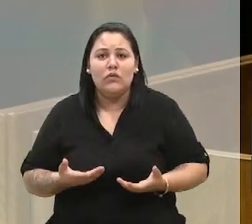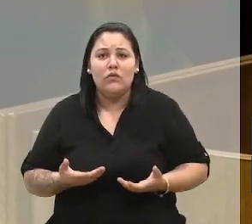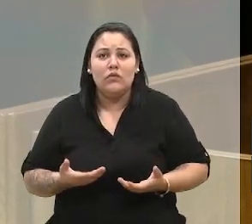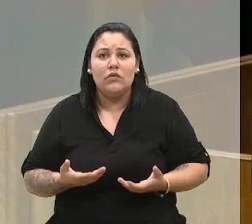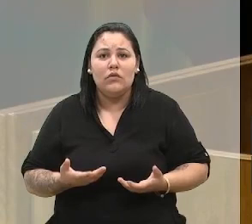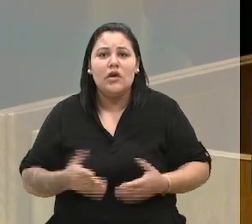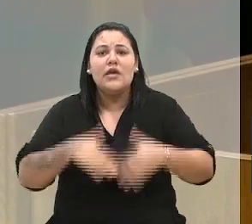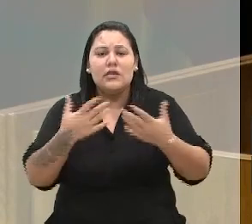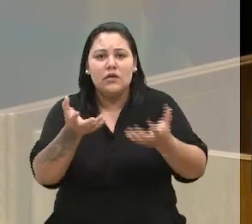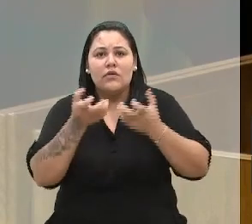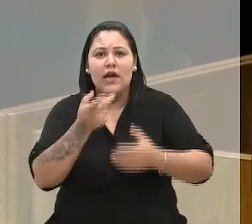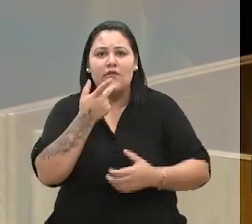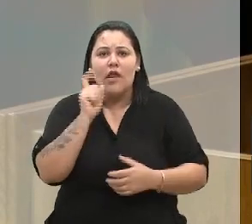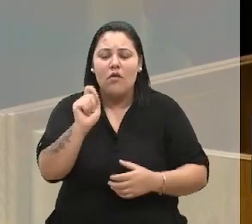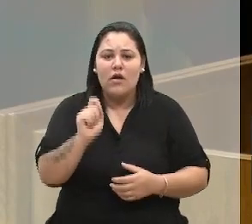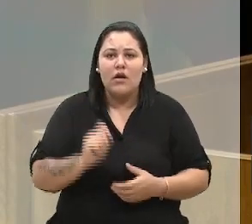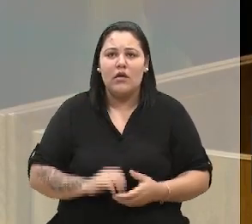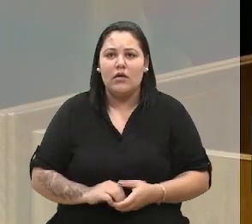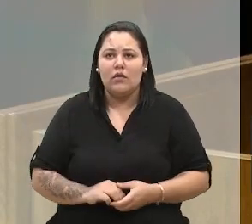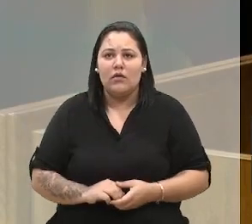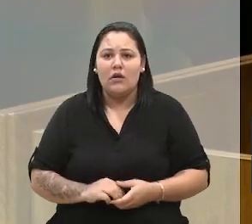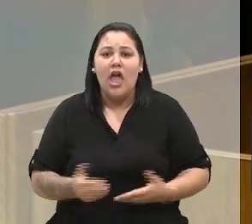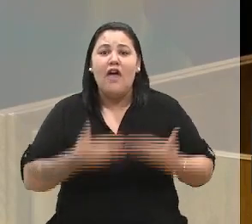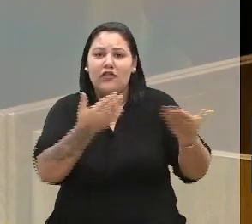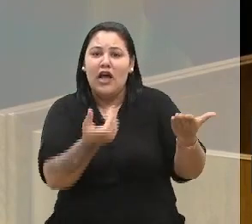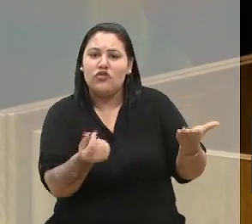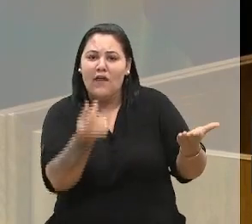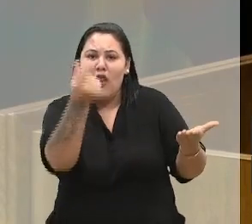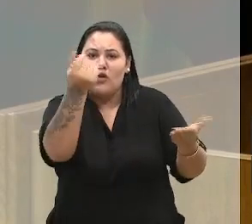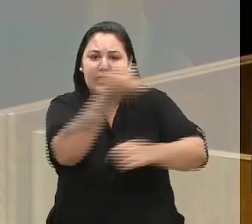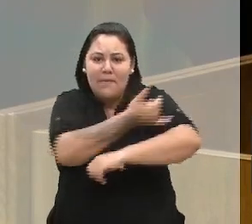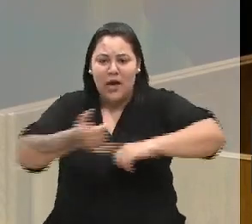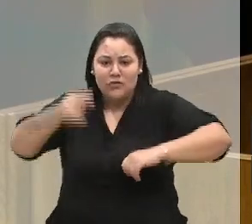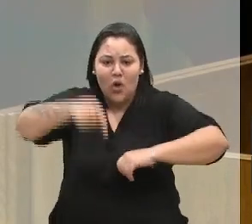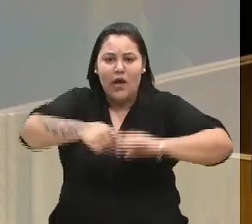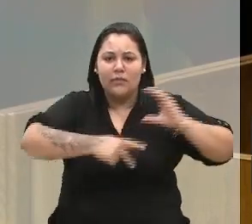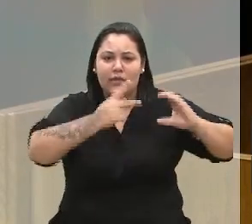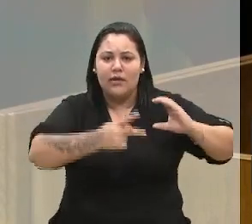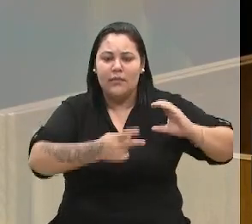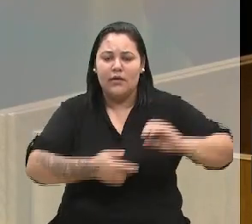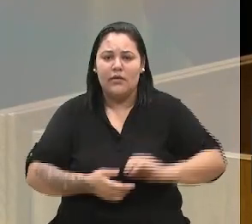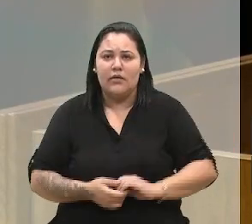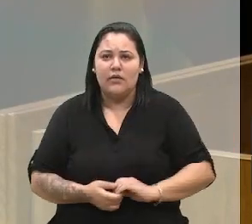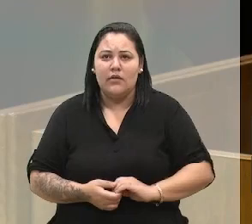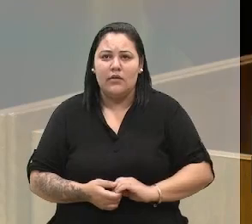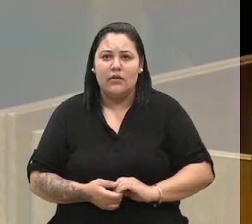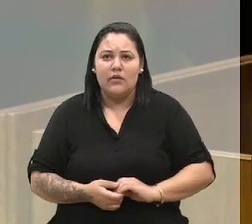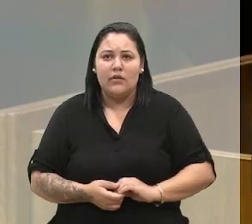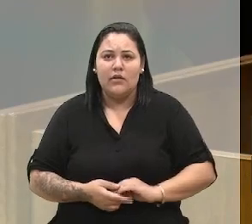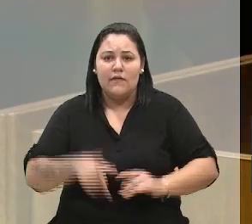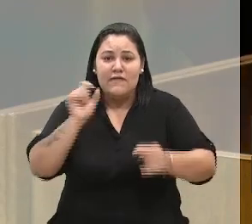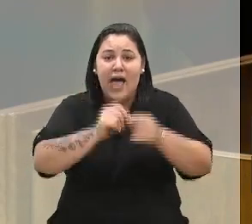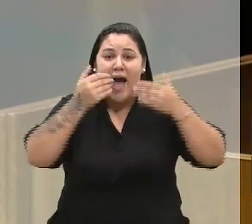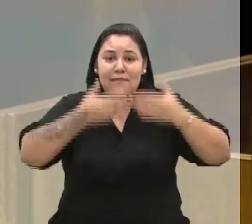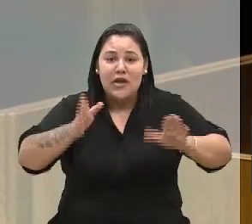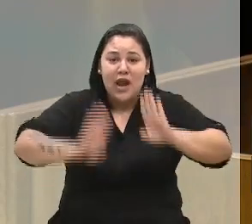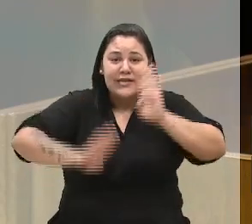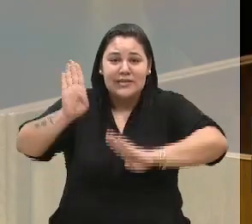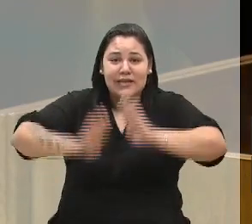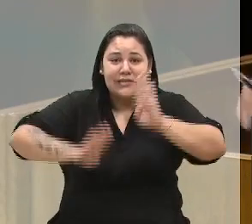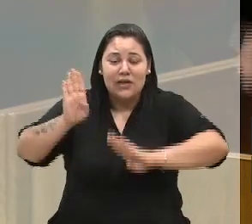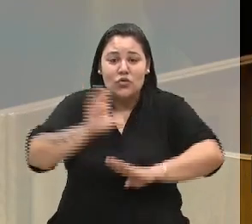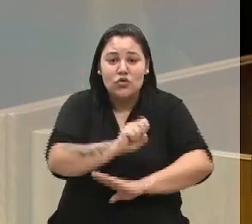Então eu quero dizer o seguinte, vou dar os valores que passou por essa casa, que foi licitado e que o Samay